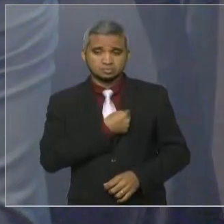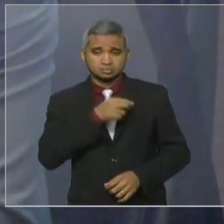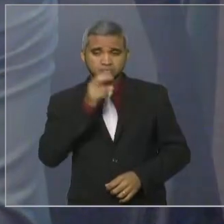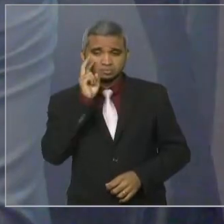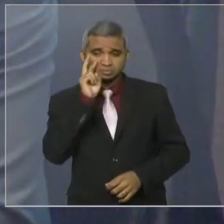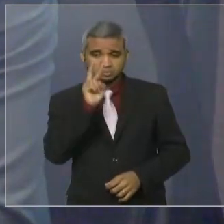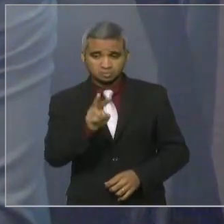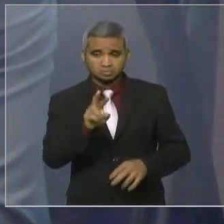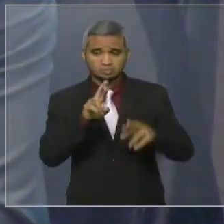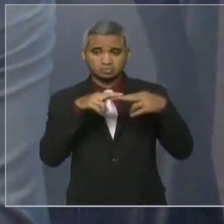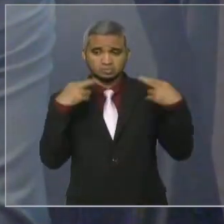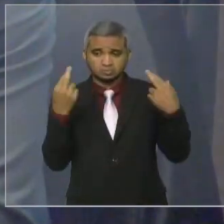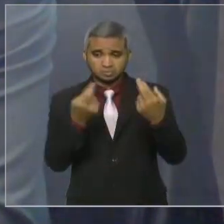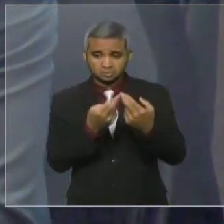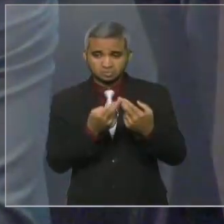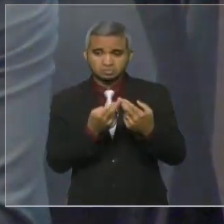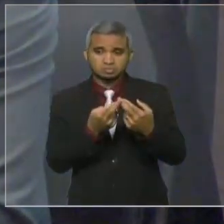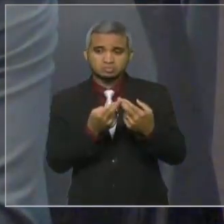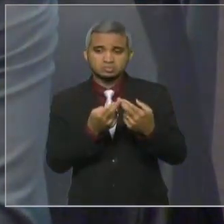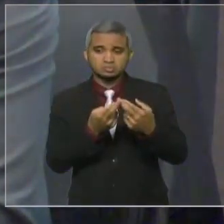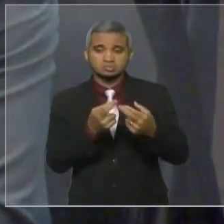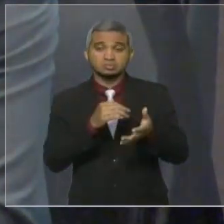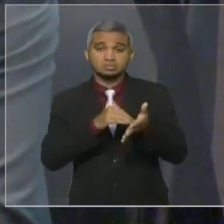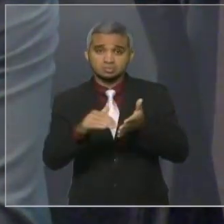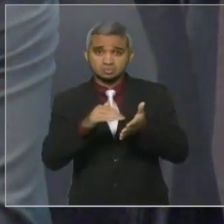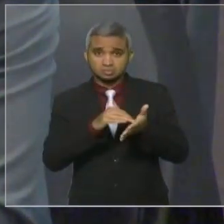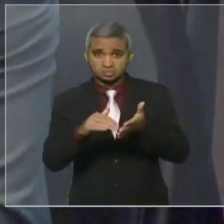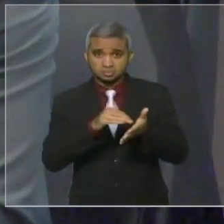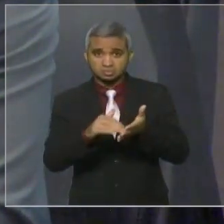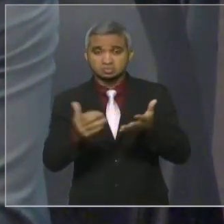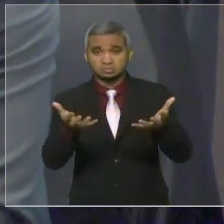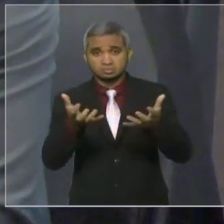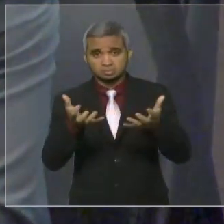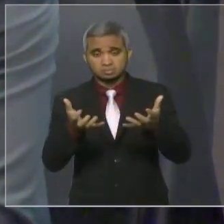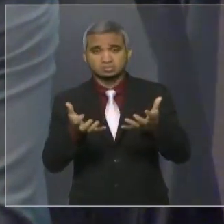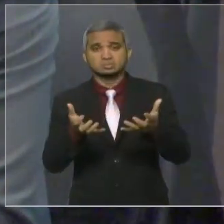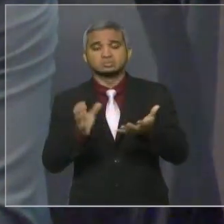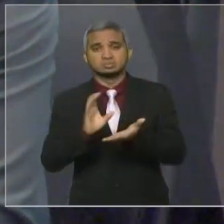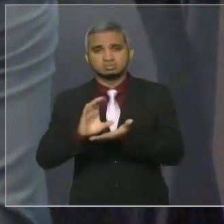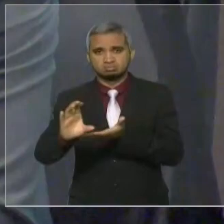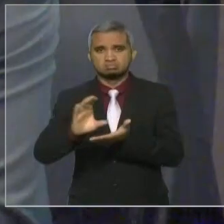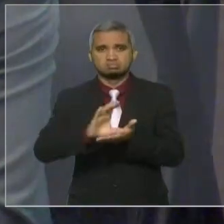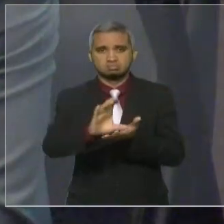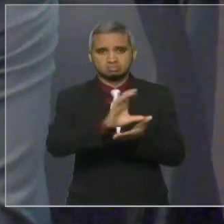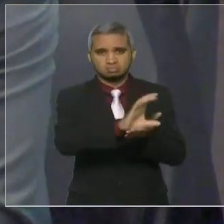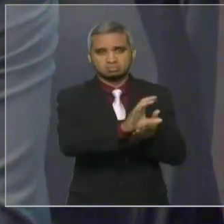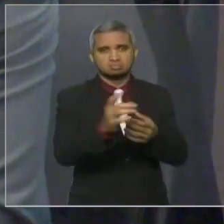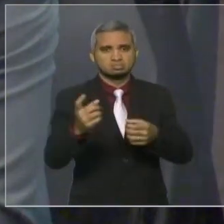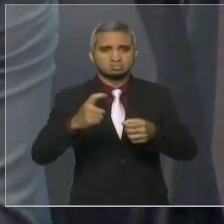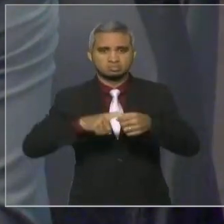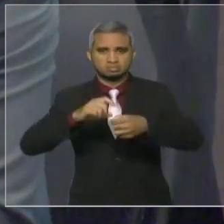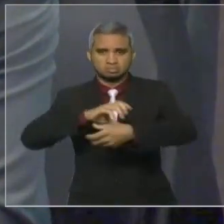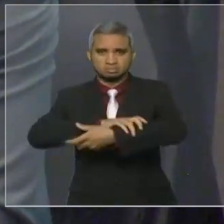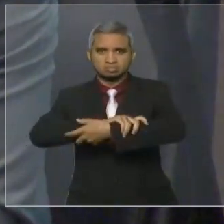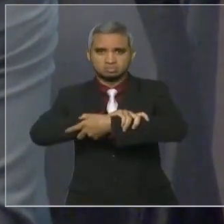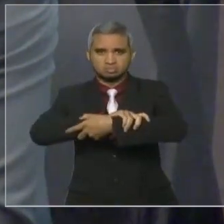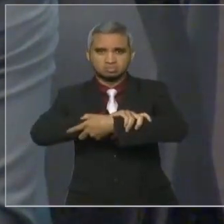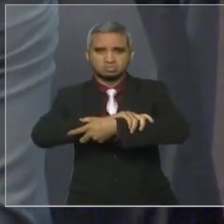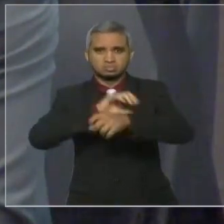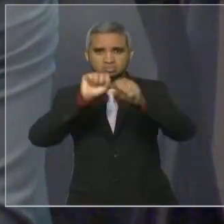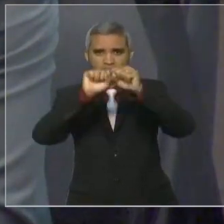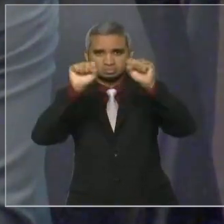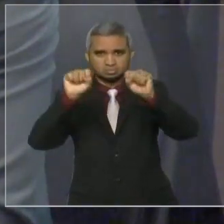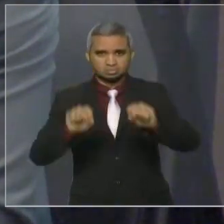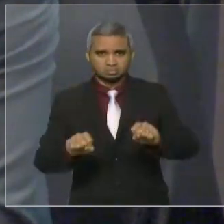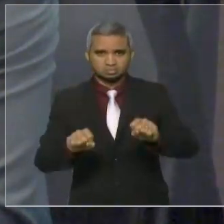grande boa vontade da Secretaria no sentido de repactuar o sistema. Nunca é demais a